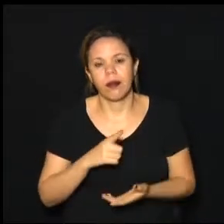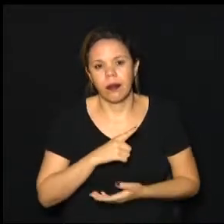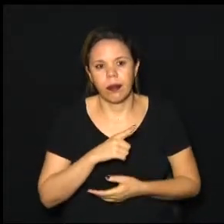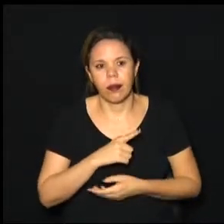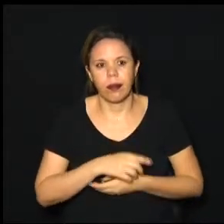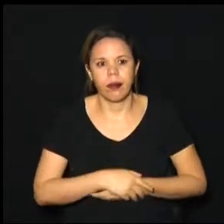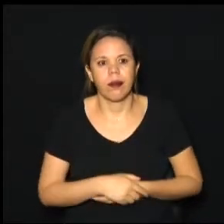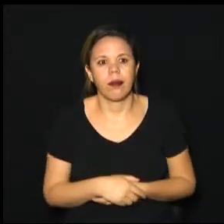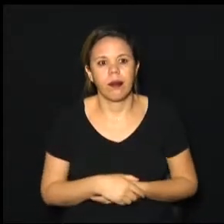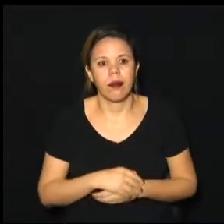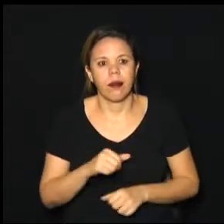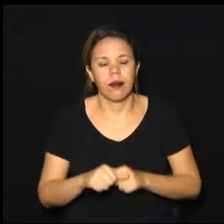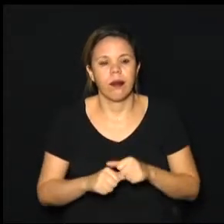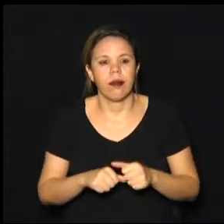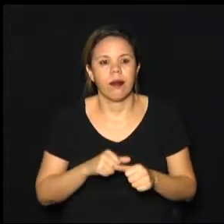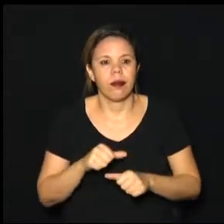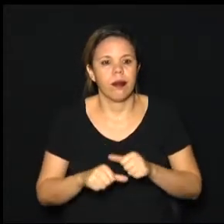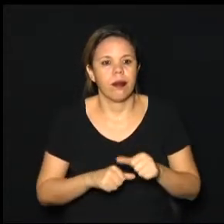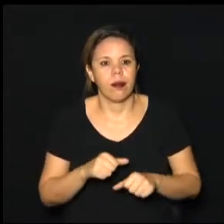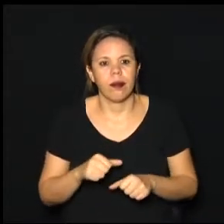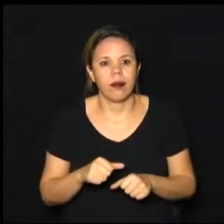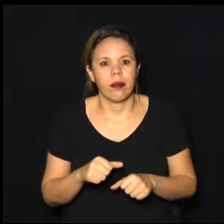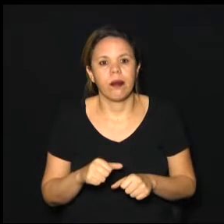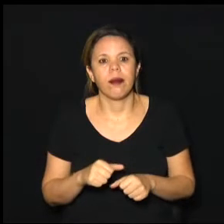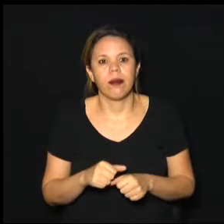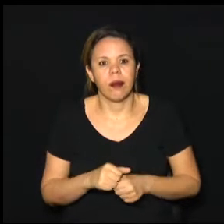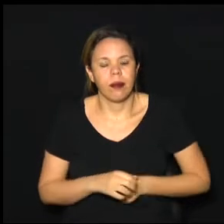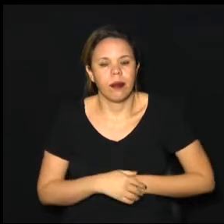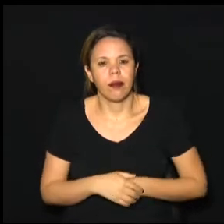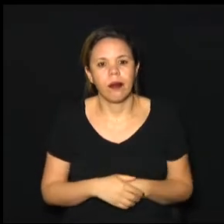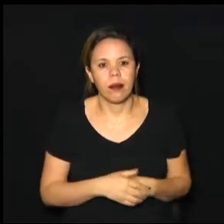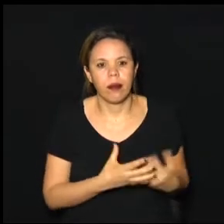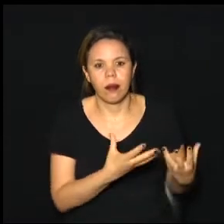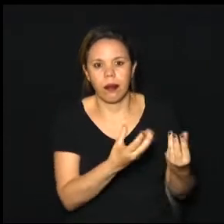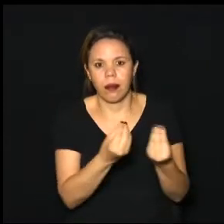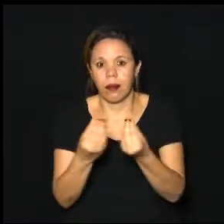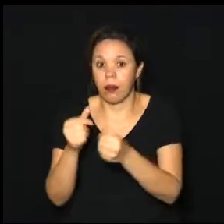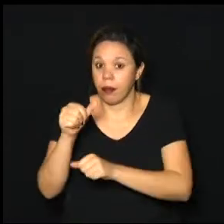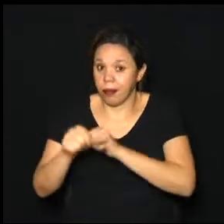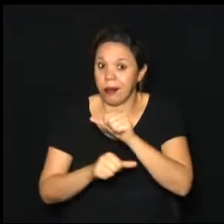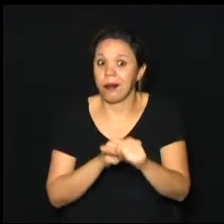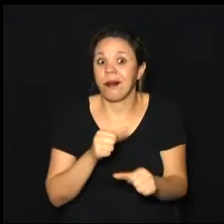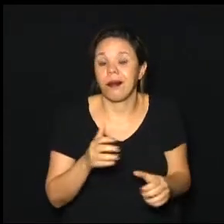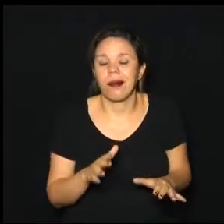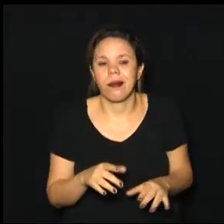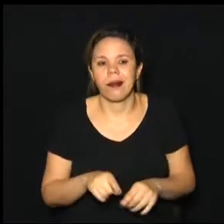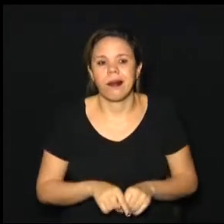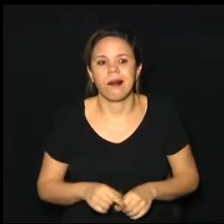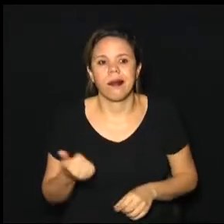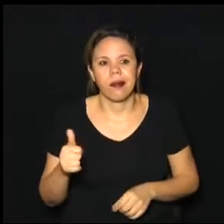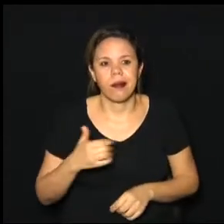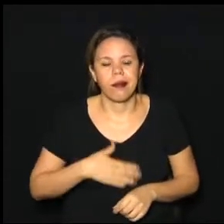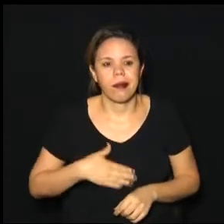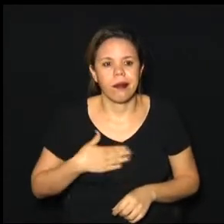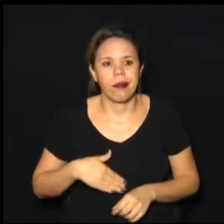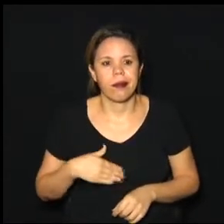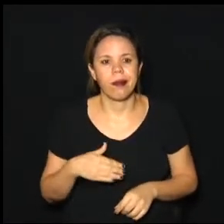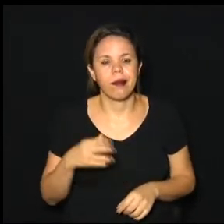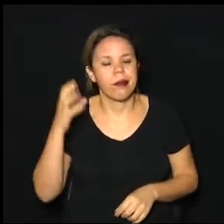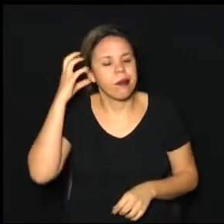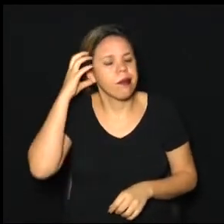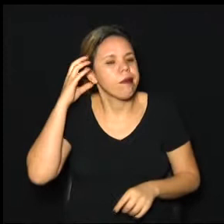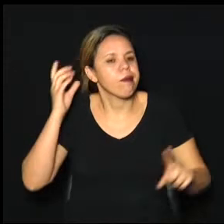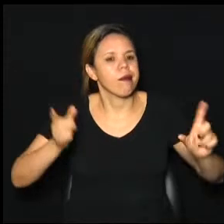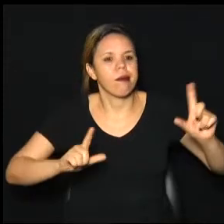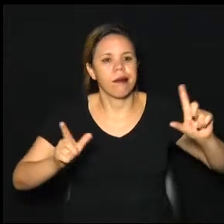uma alteração que também traz bastante impacto. A partir de 11 de agosto, as emissoras de rádio e